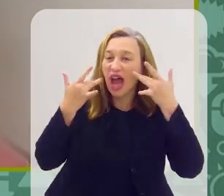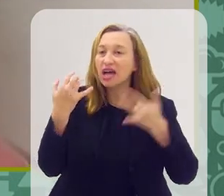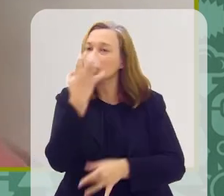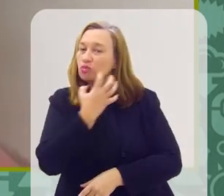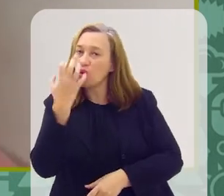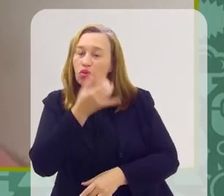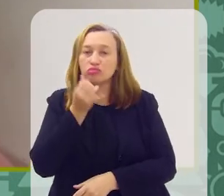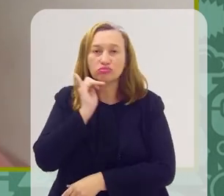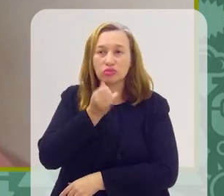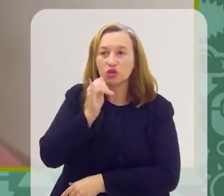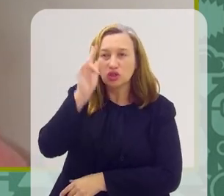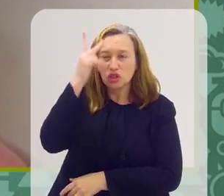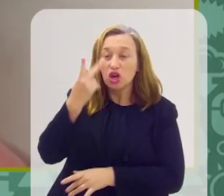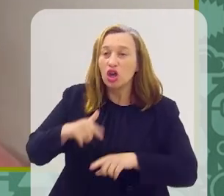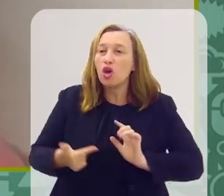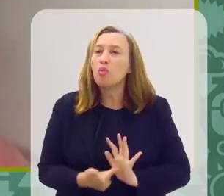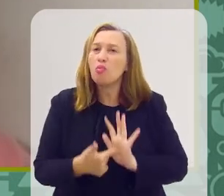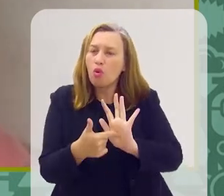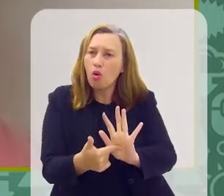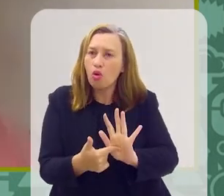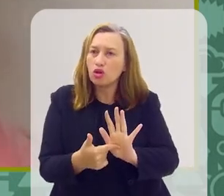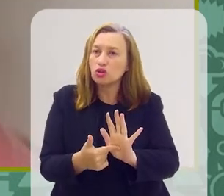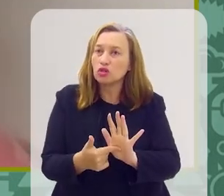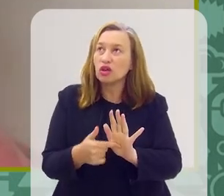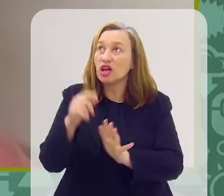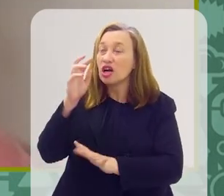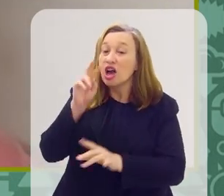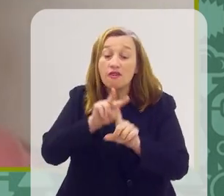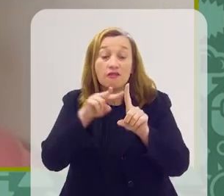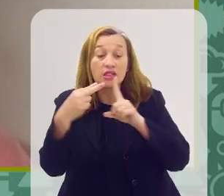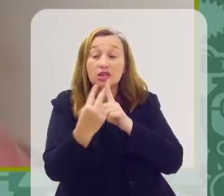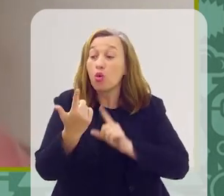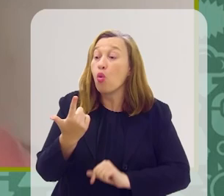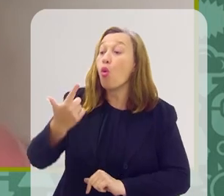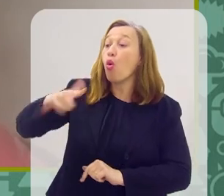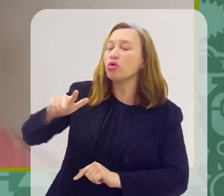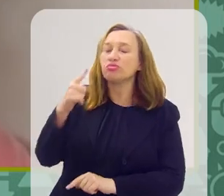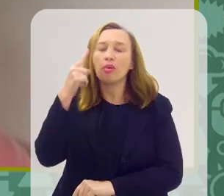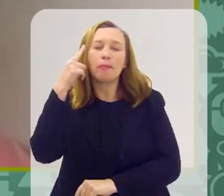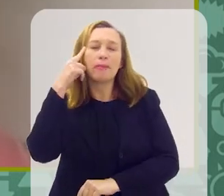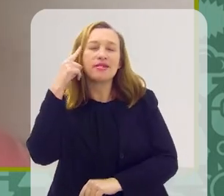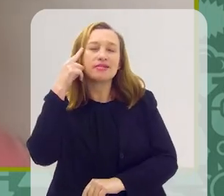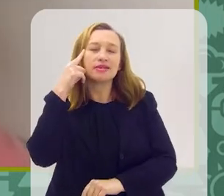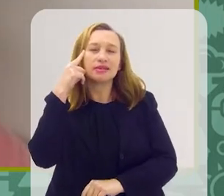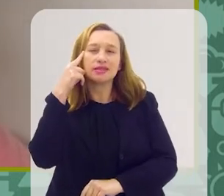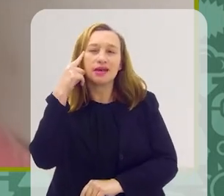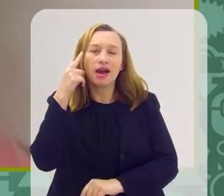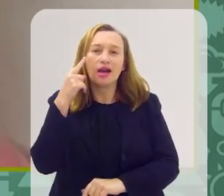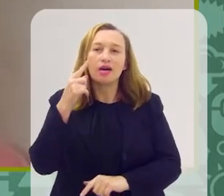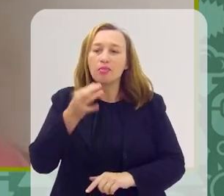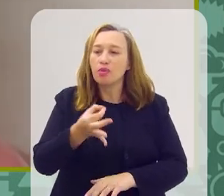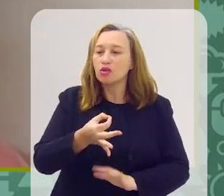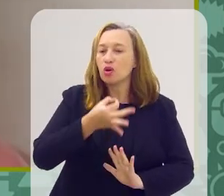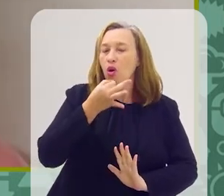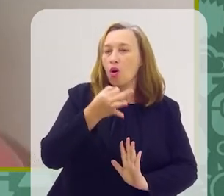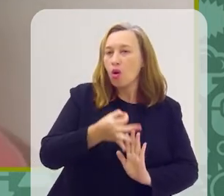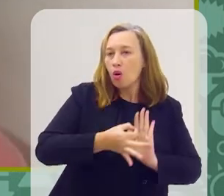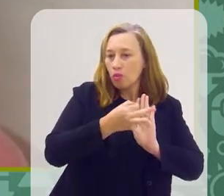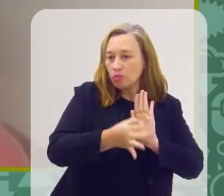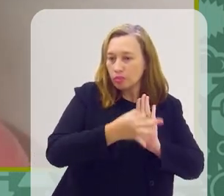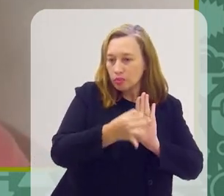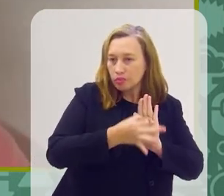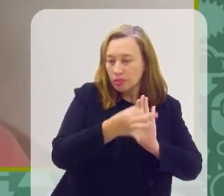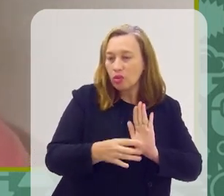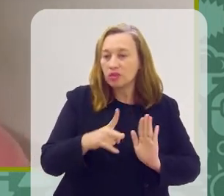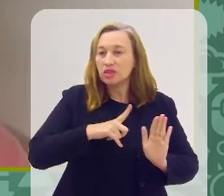quando eu trago a contação de história, eu levo para ele para um outro lugar, onde ele possa refletir, ele pode se manifestar também e